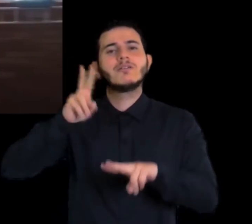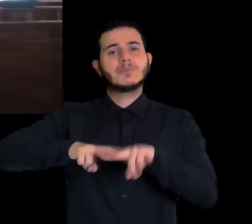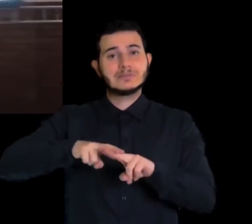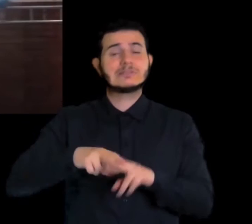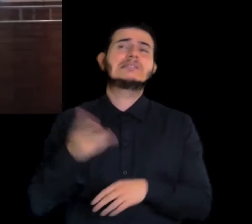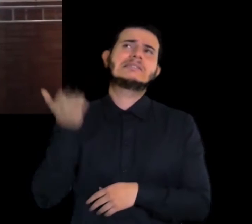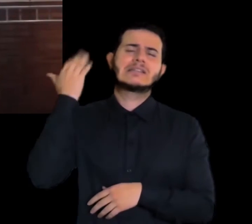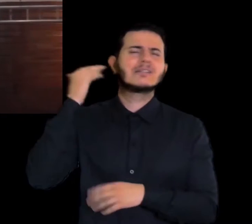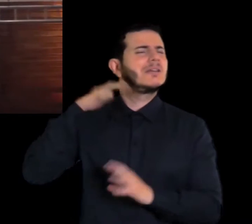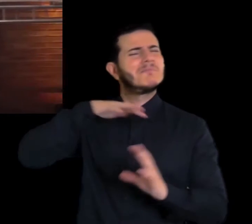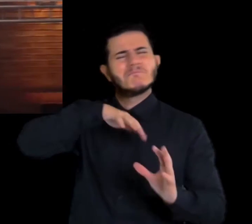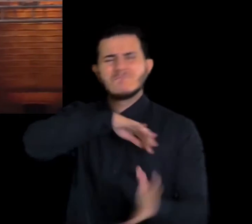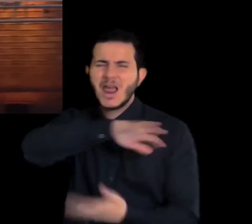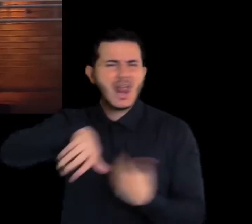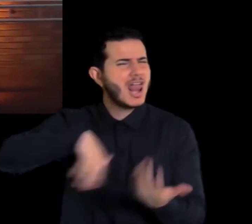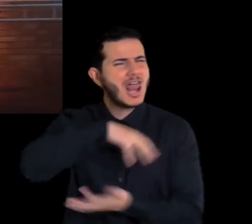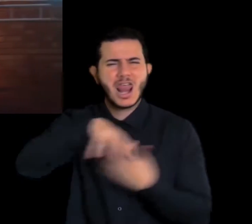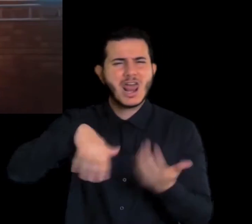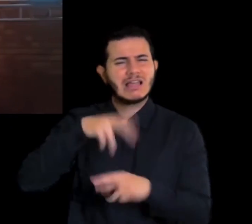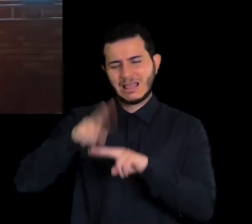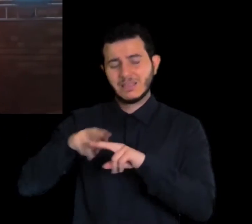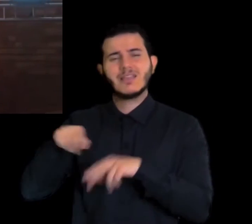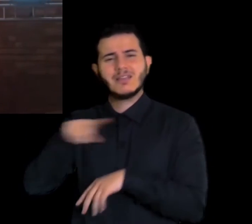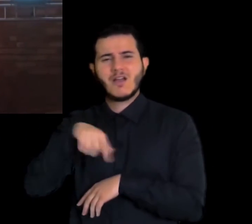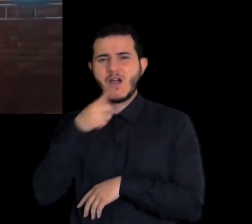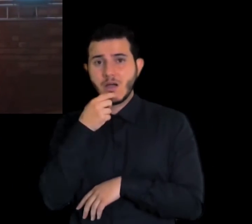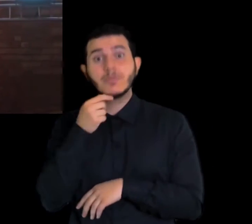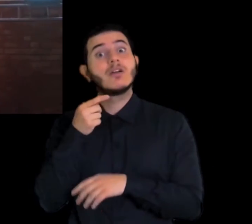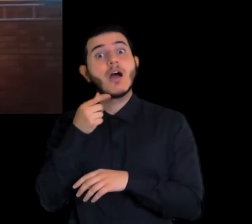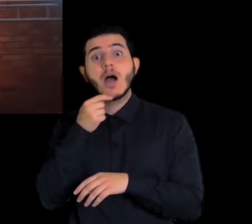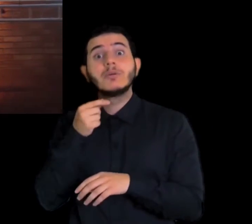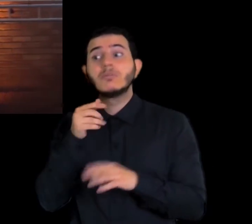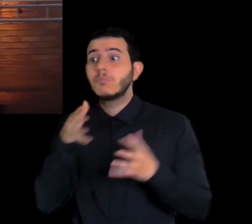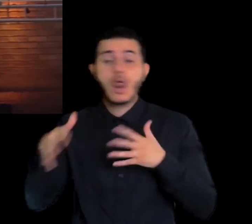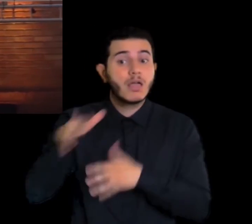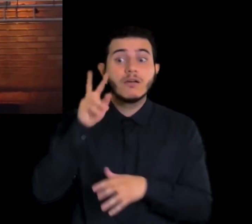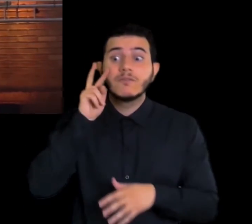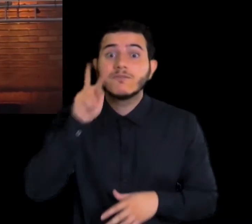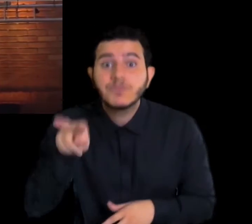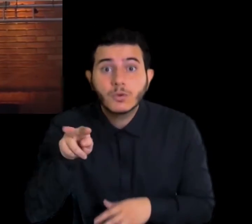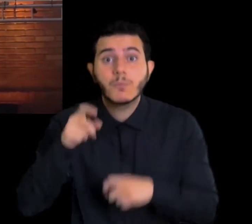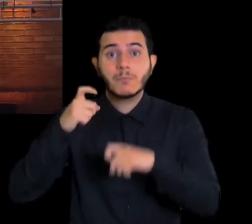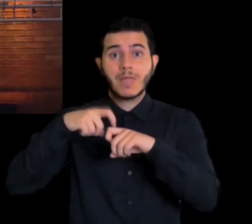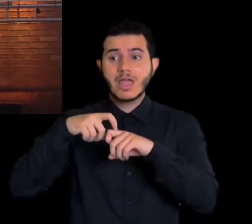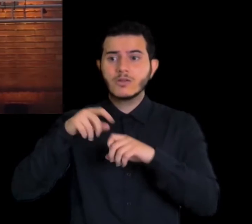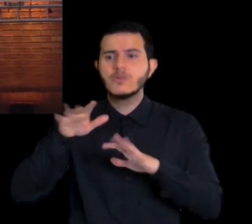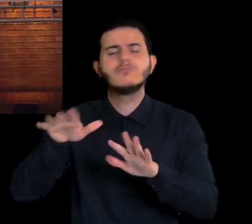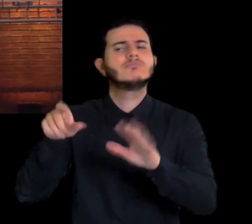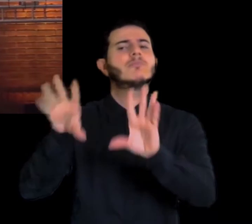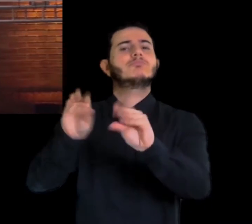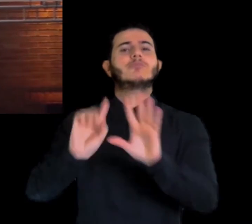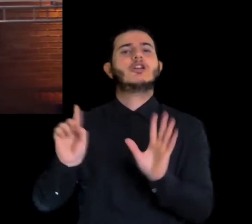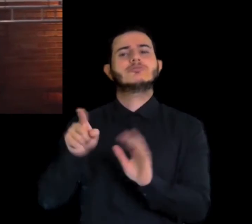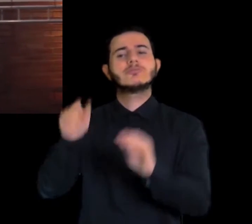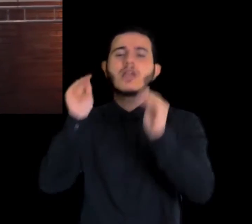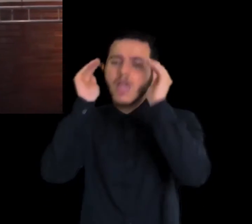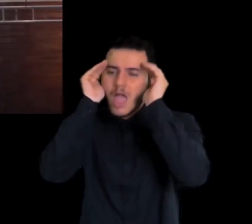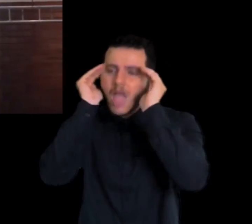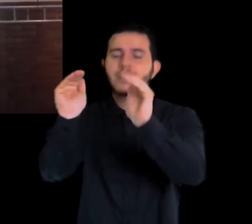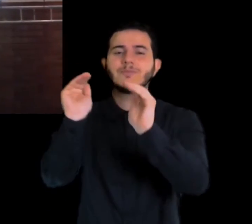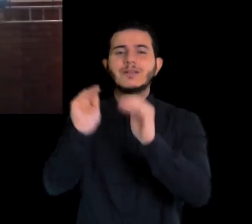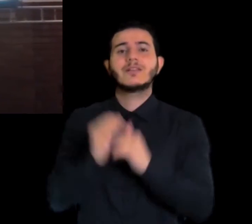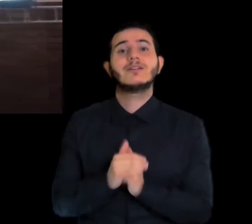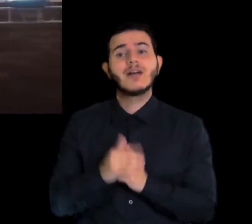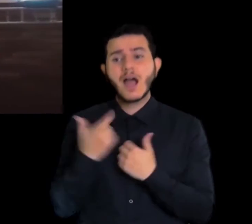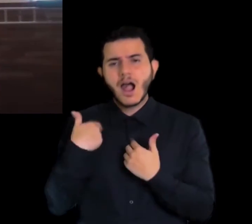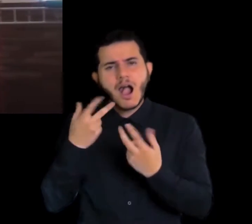uma big rebelião lá, e o único cara que ninguém mexeu era ele, né? Porque respeitar o outro é entender que é um universo ali do outro